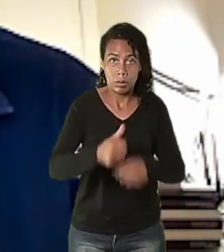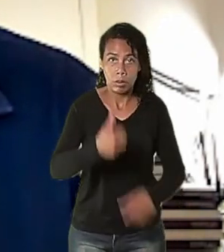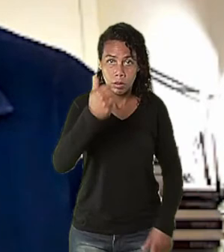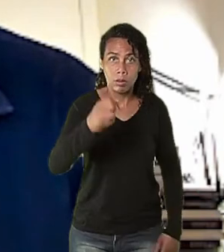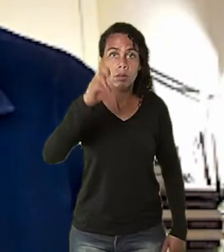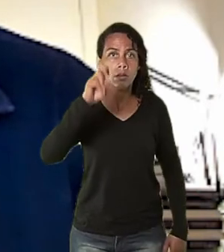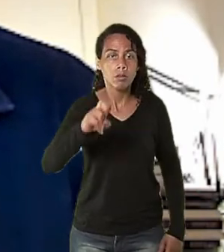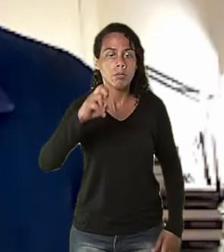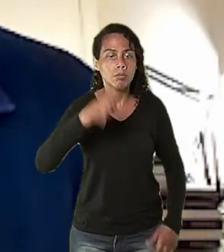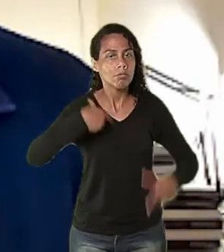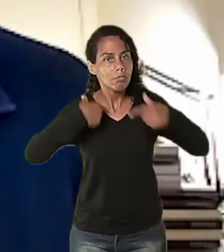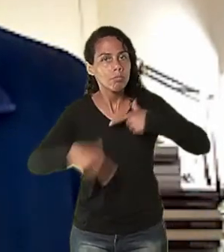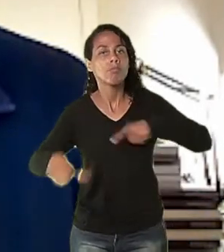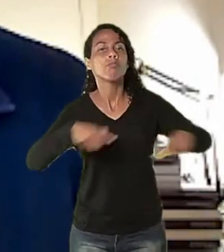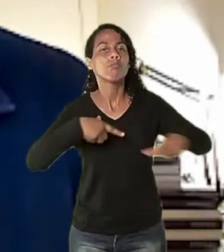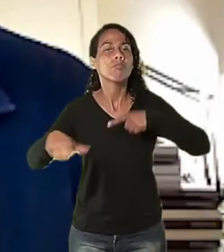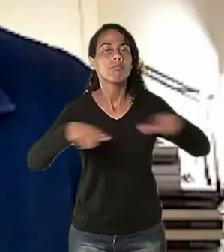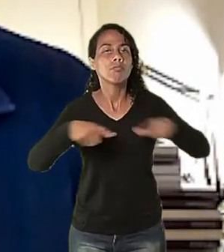para pensão,